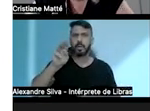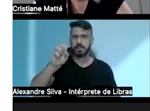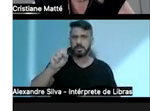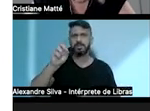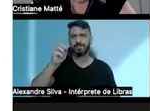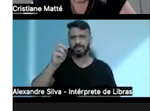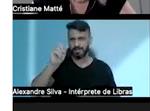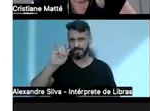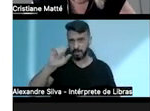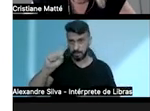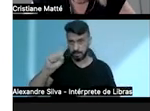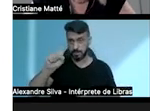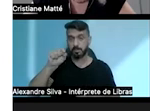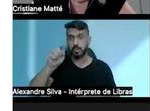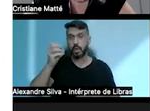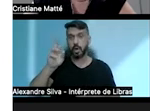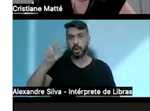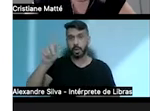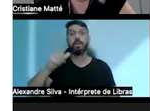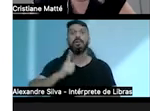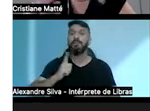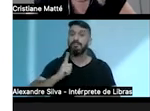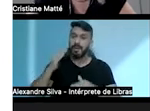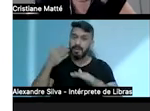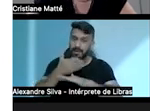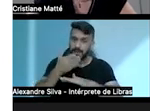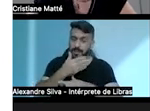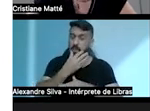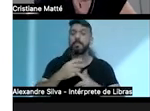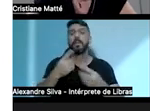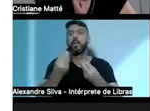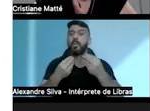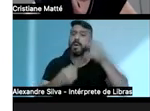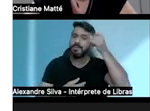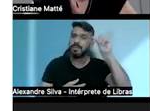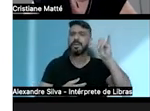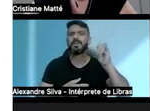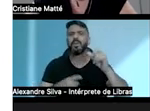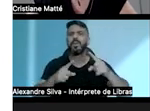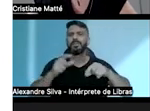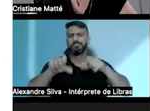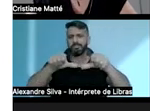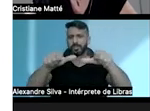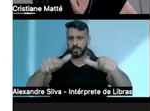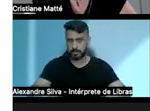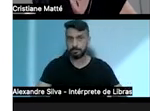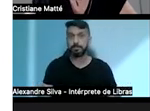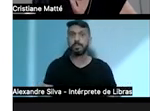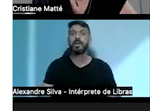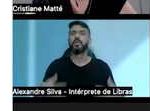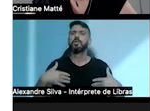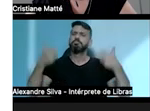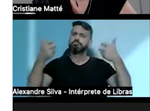www.1000days.org. Conheçam, tem vários estudos mostrando ali os resultados e também formas de prevenção dessas alterações. Quando a gente fala,